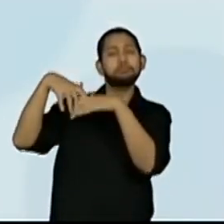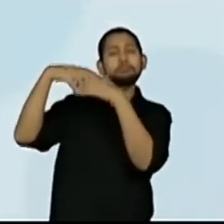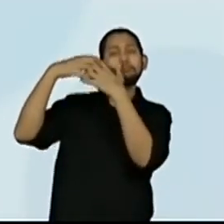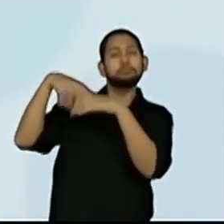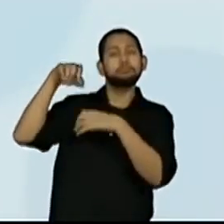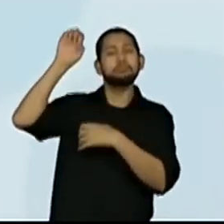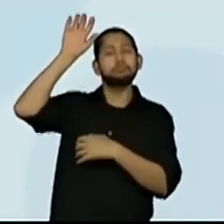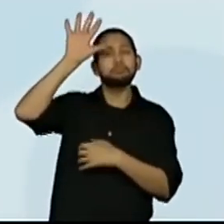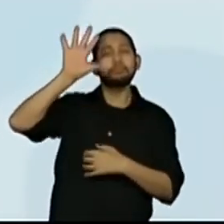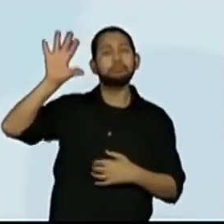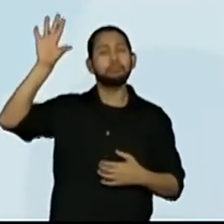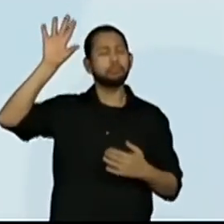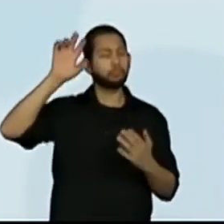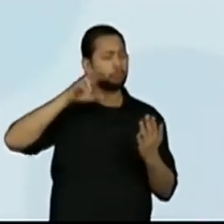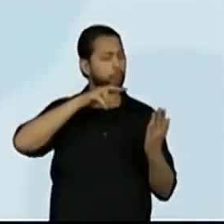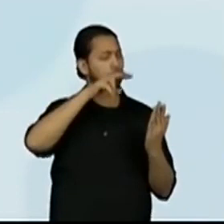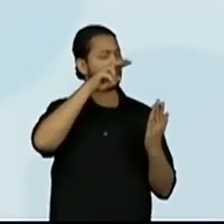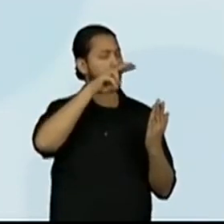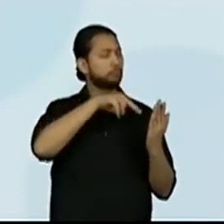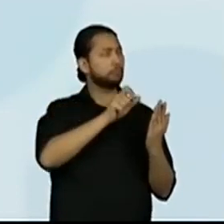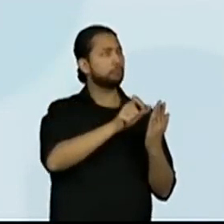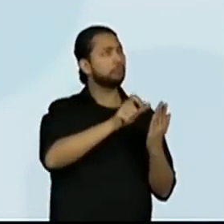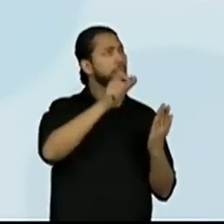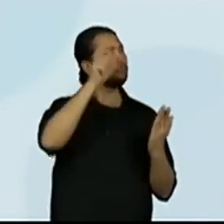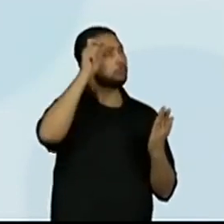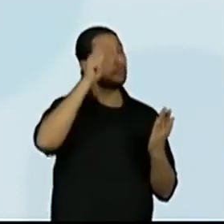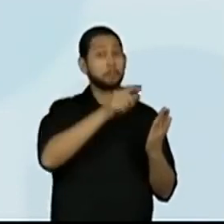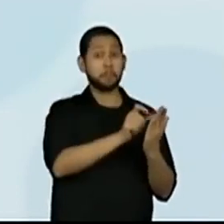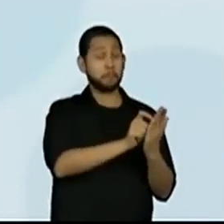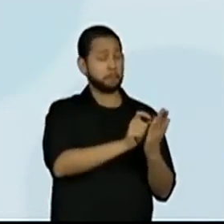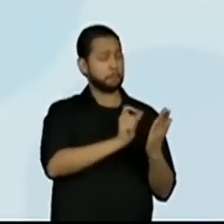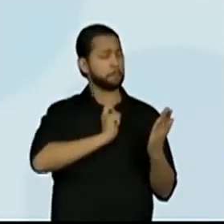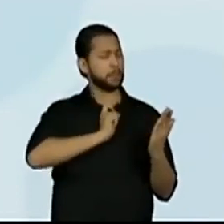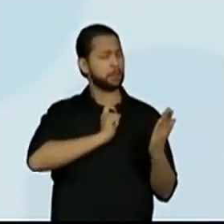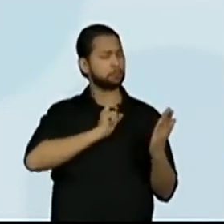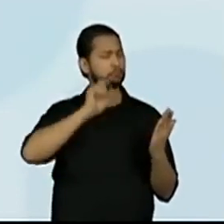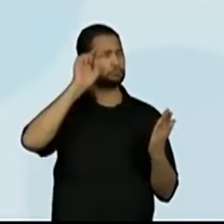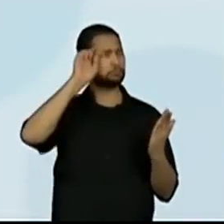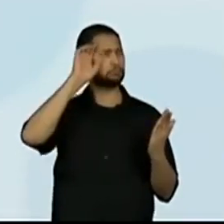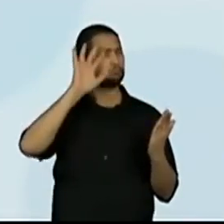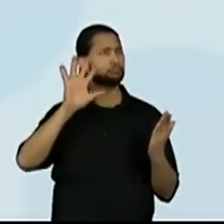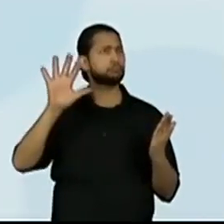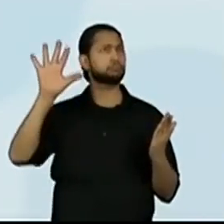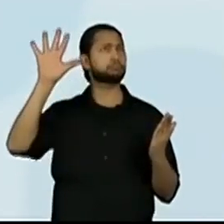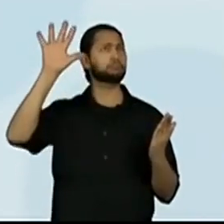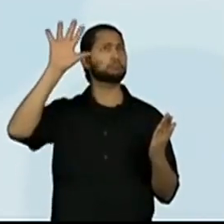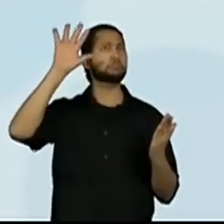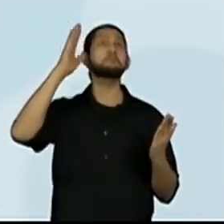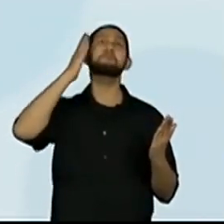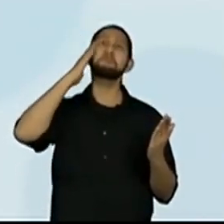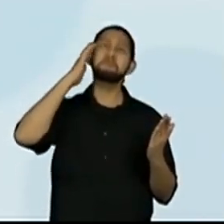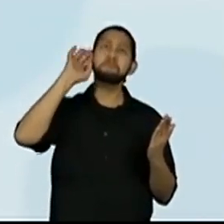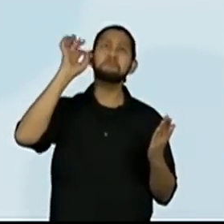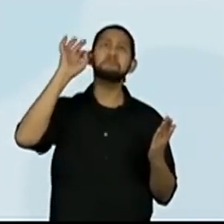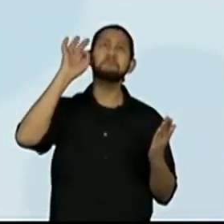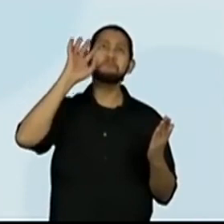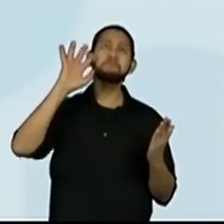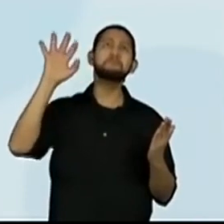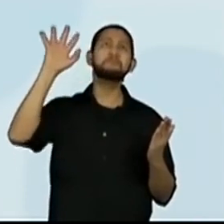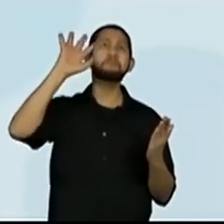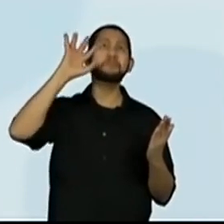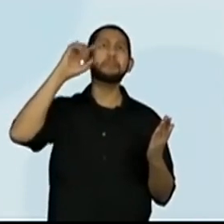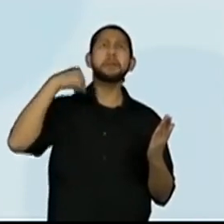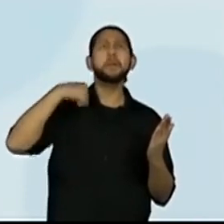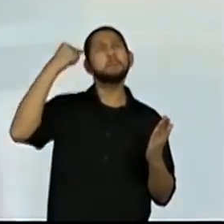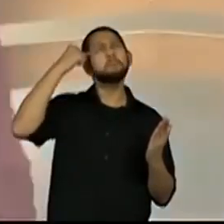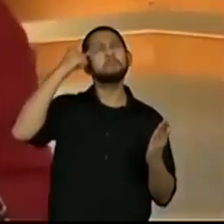que o texto oferece. Ler e apreender. Eu estou diante de um texto e eu vou dialogar